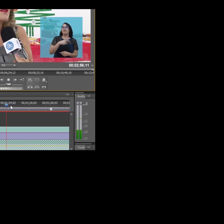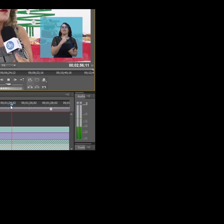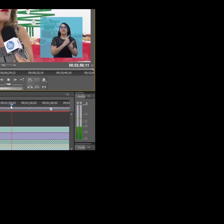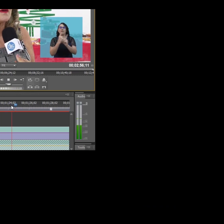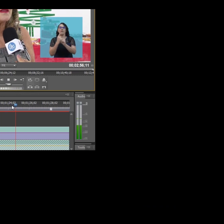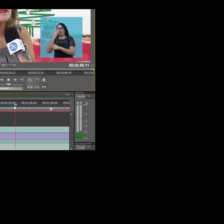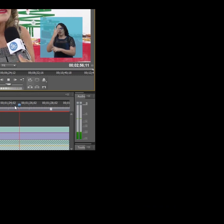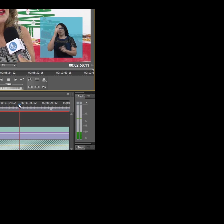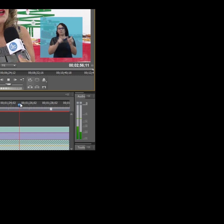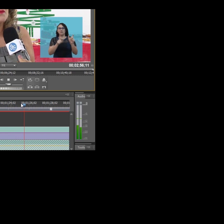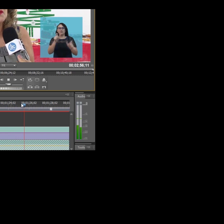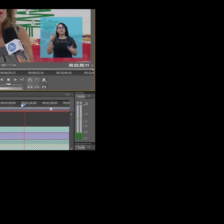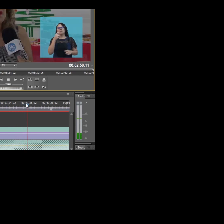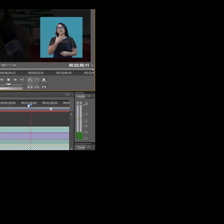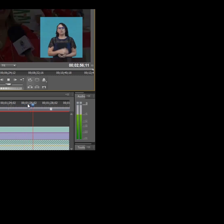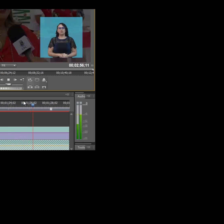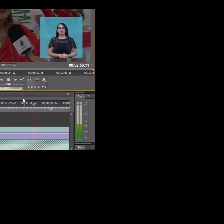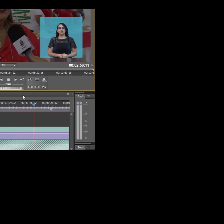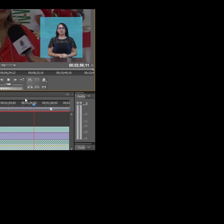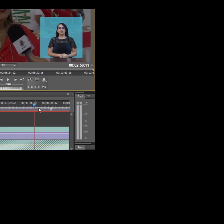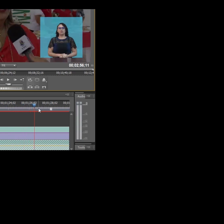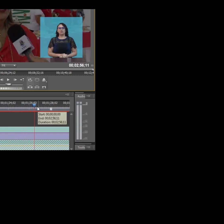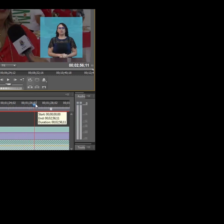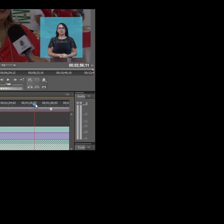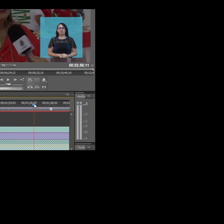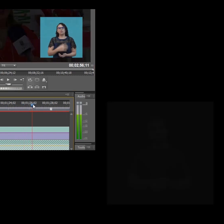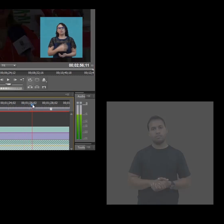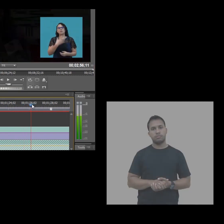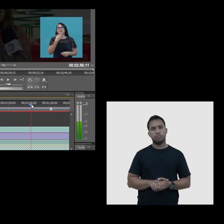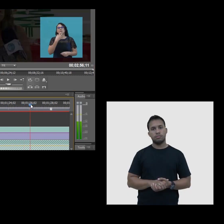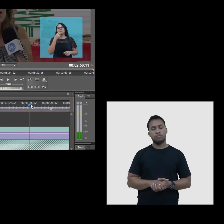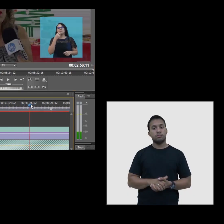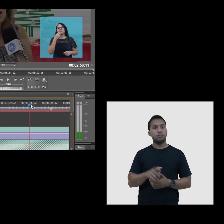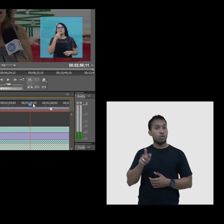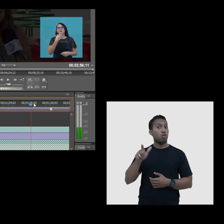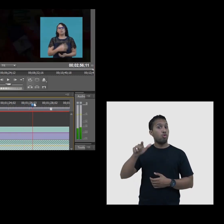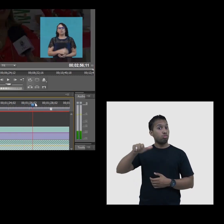com as pessoas, é muito bom. Quem não vê...